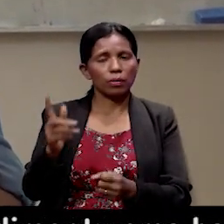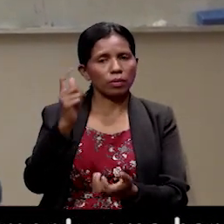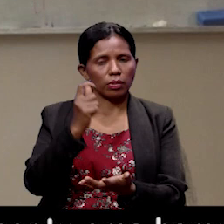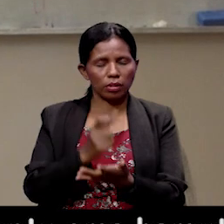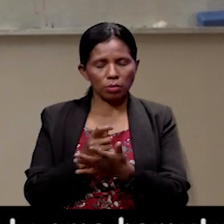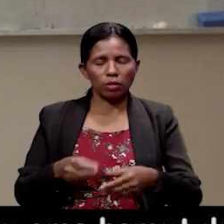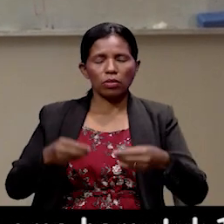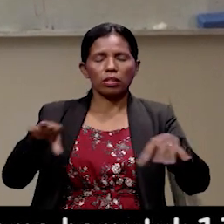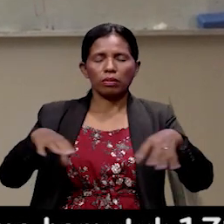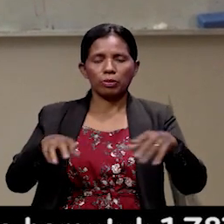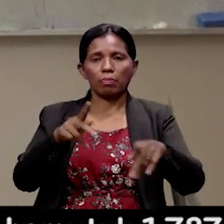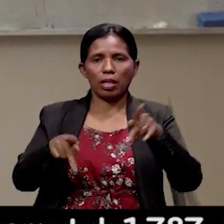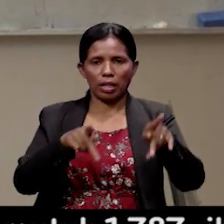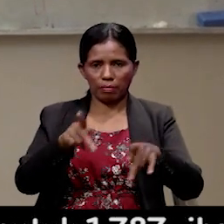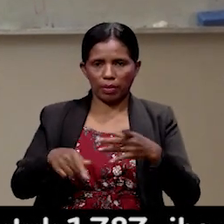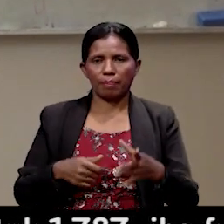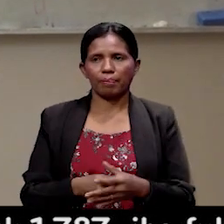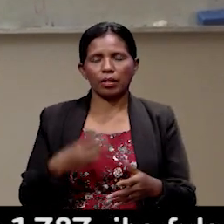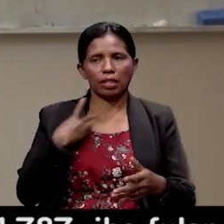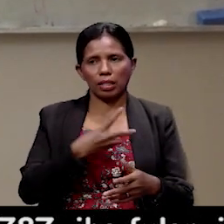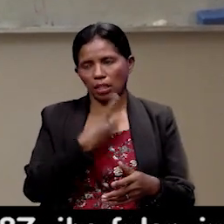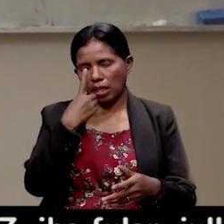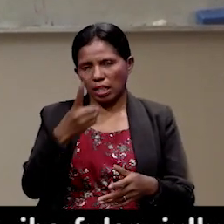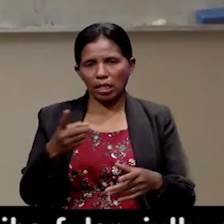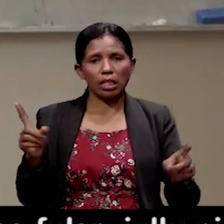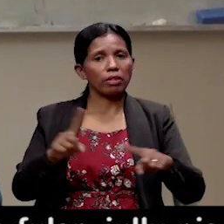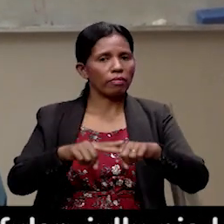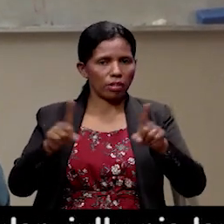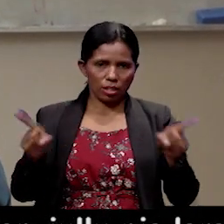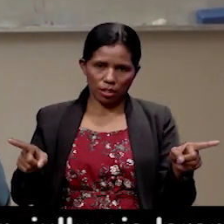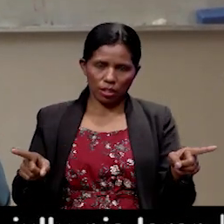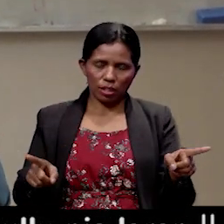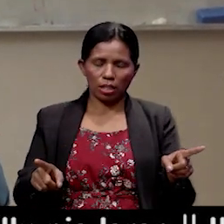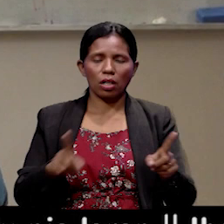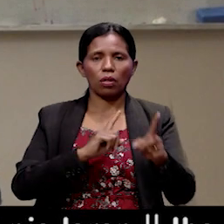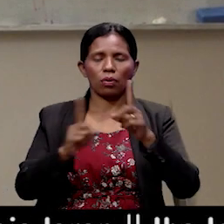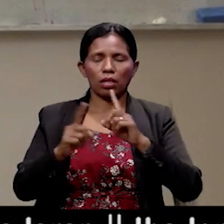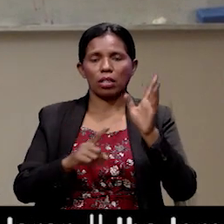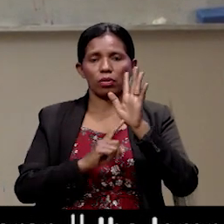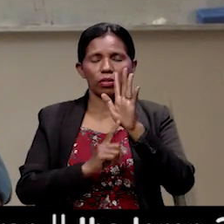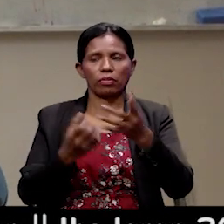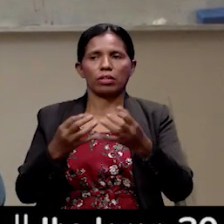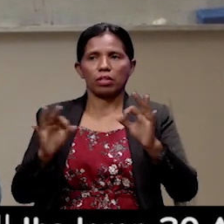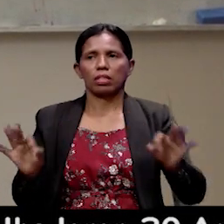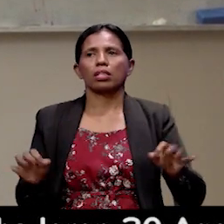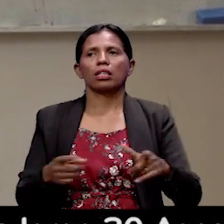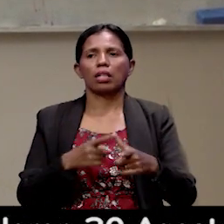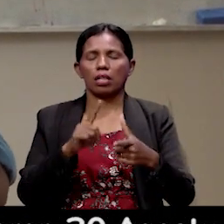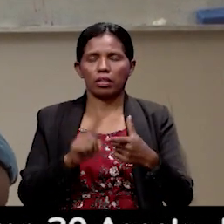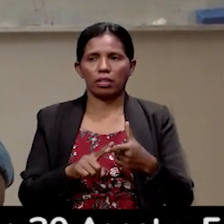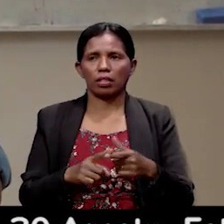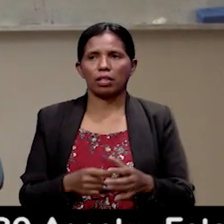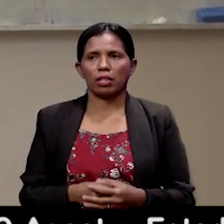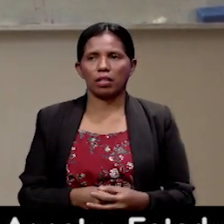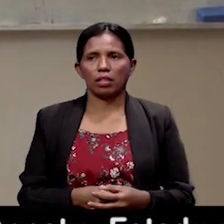vai ma. E daí está recata contradição. Nicolia fosse aí tihoto, depois agora tanto